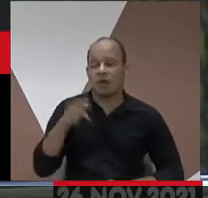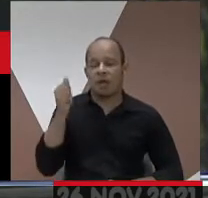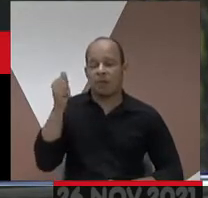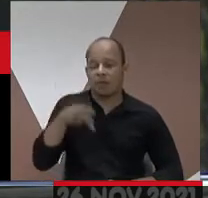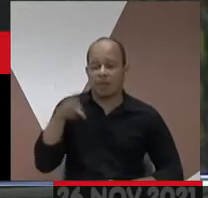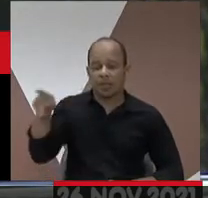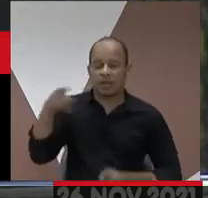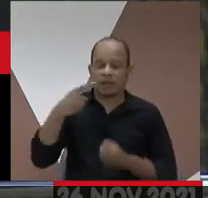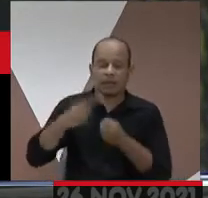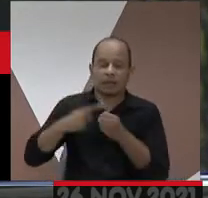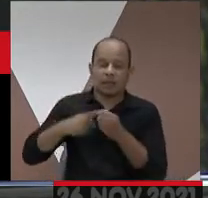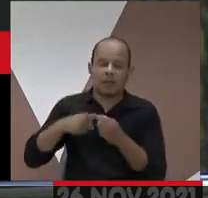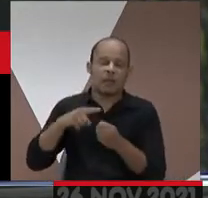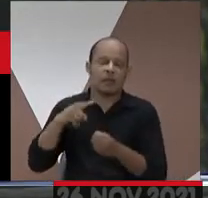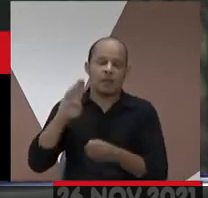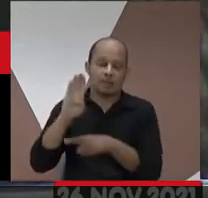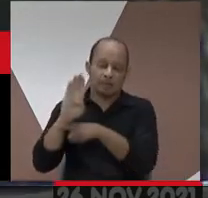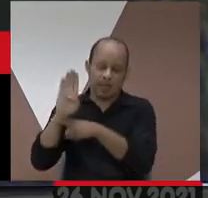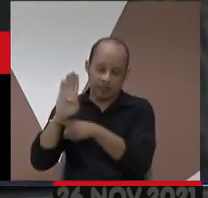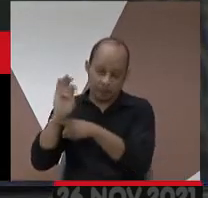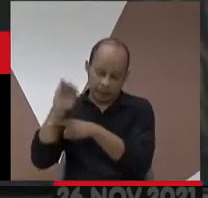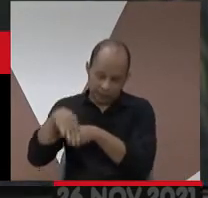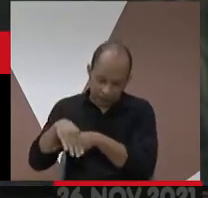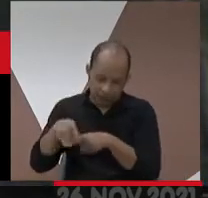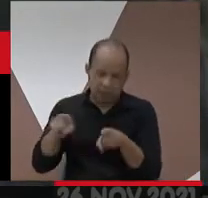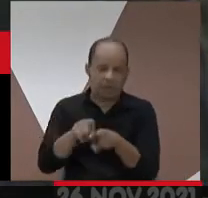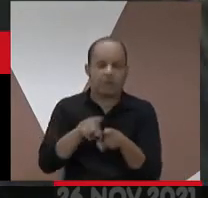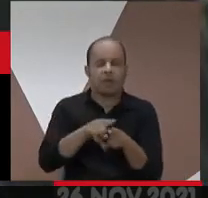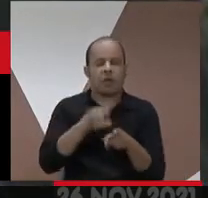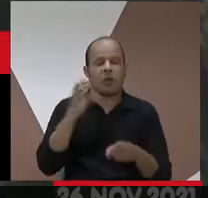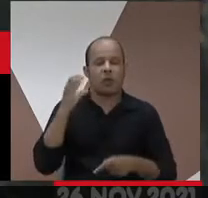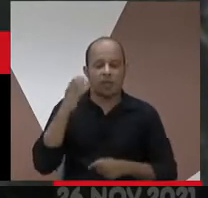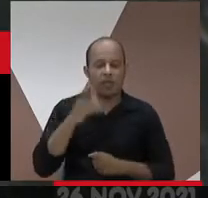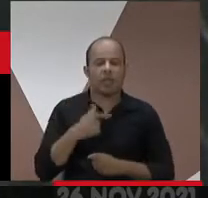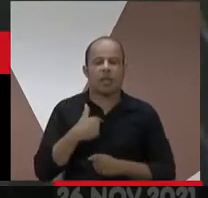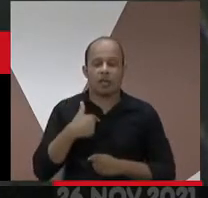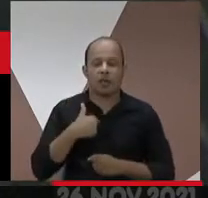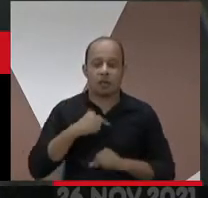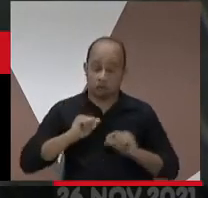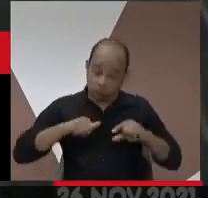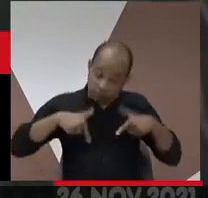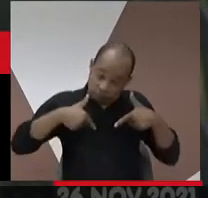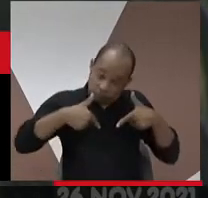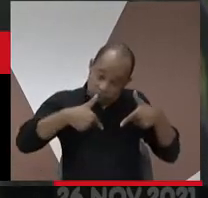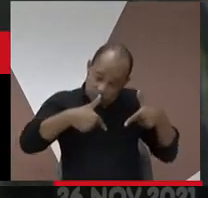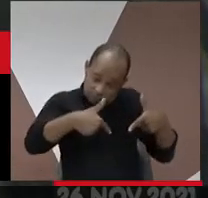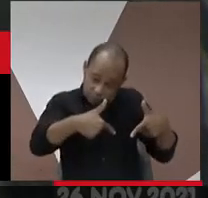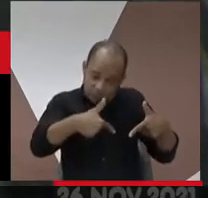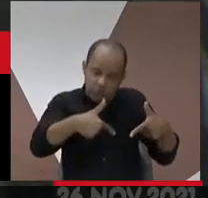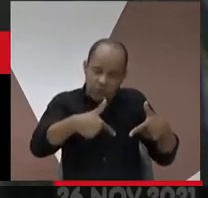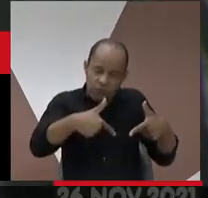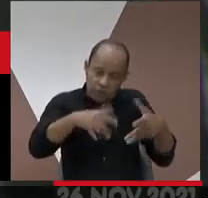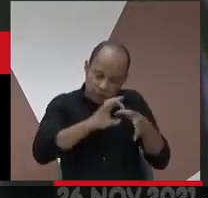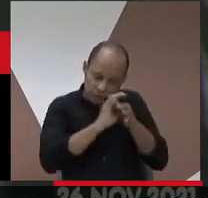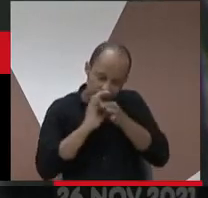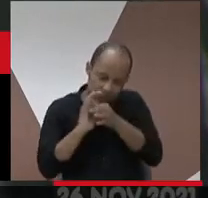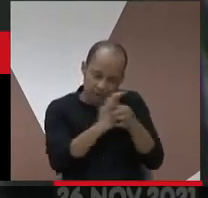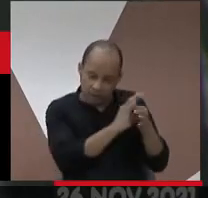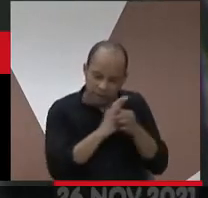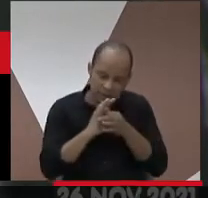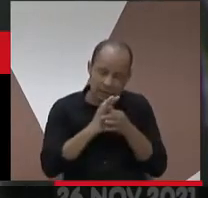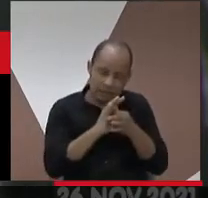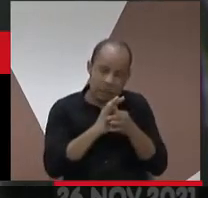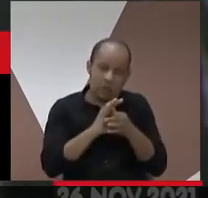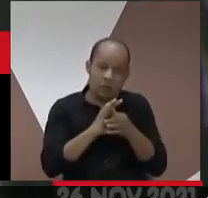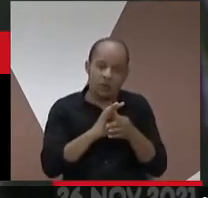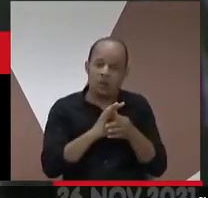e atuo, né, enquanto militante de causa ambiental como SOS Vargem das Flores. Atualmente, eu sou presidente